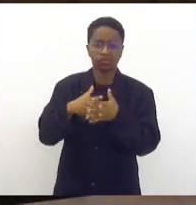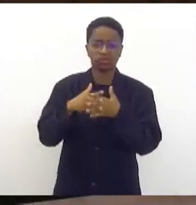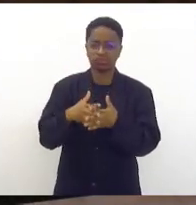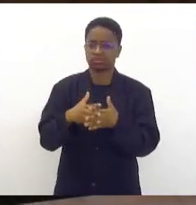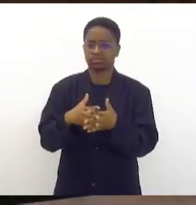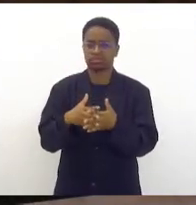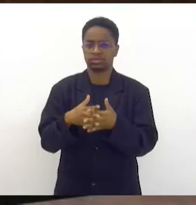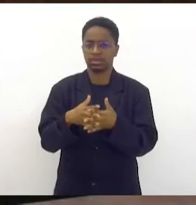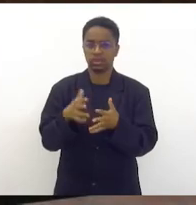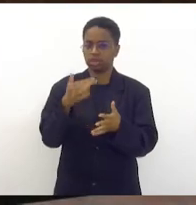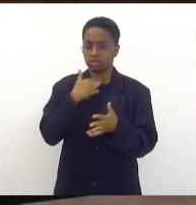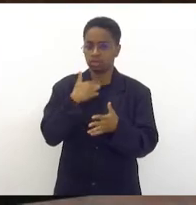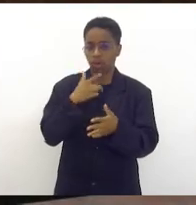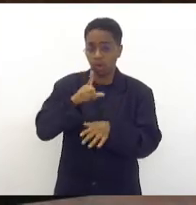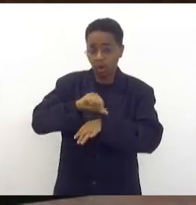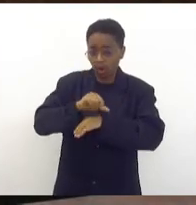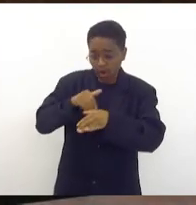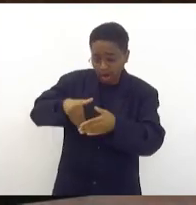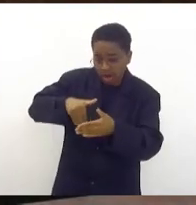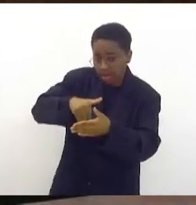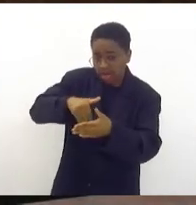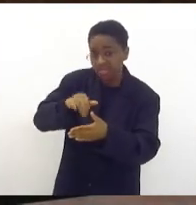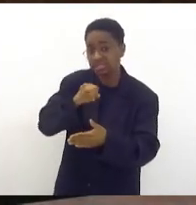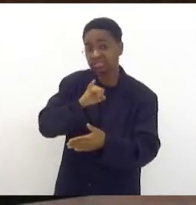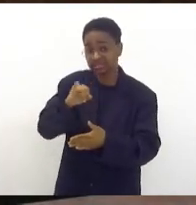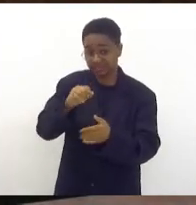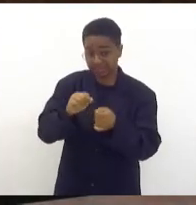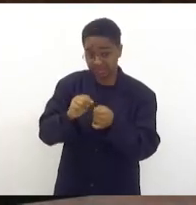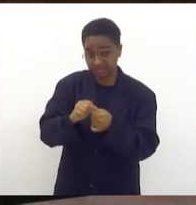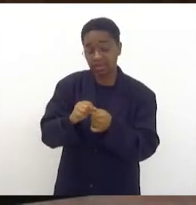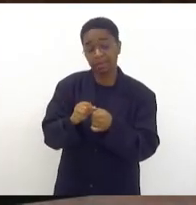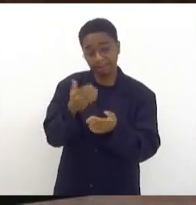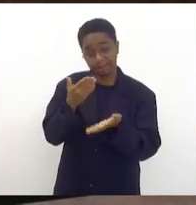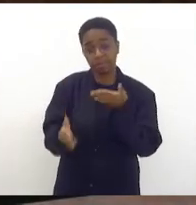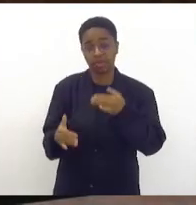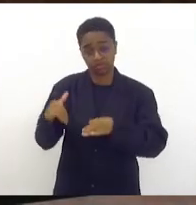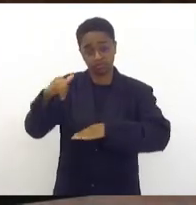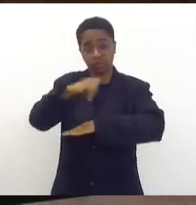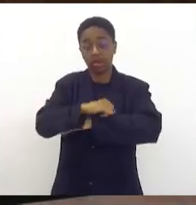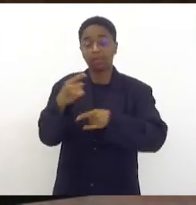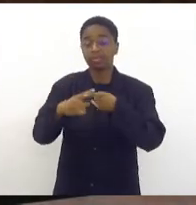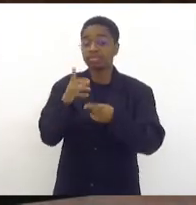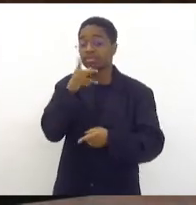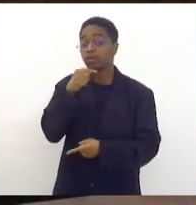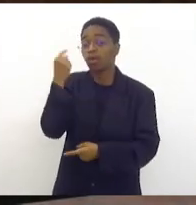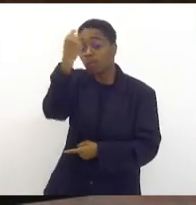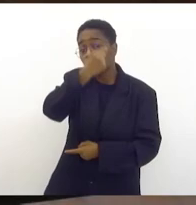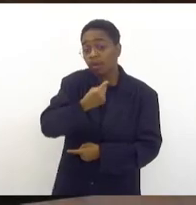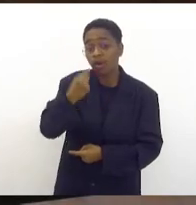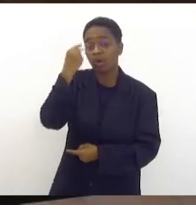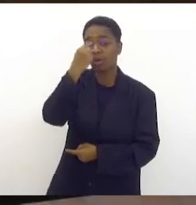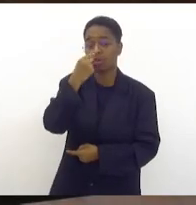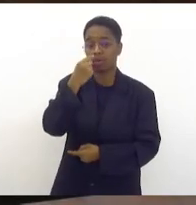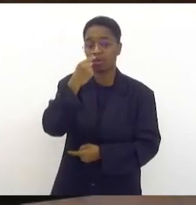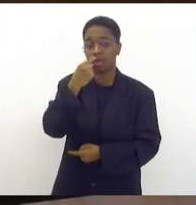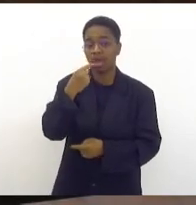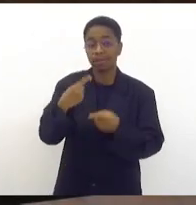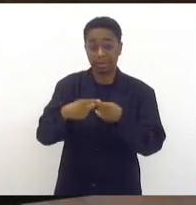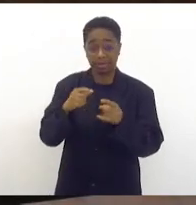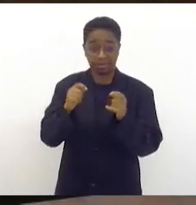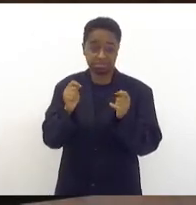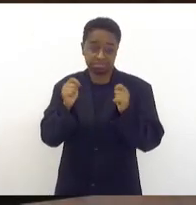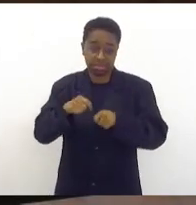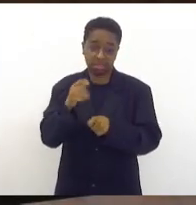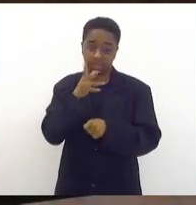em cima da hora para pegar seu voo, que vocês vão perder o voo. Estão levando uma hora, o trajeto que é de 15 minutos, 10